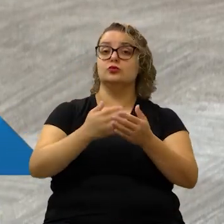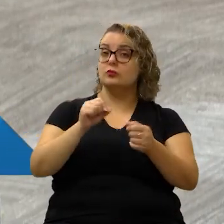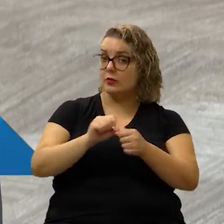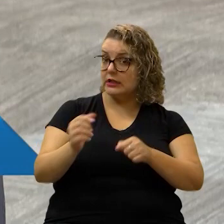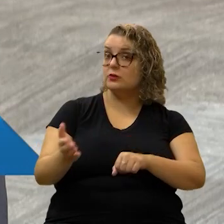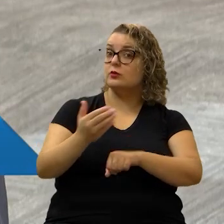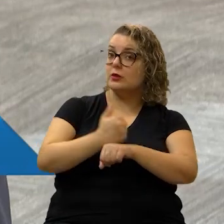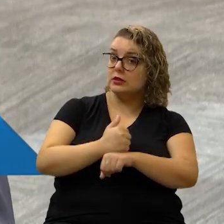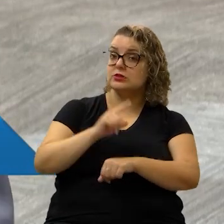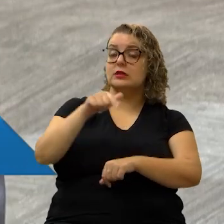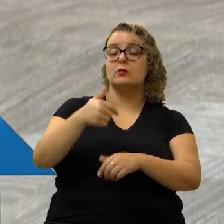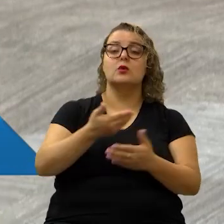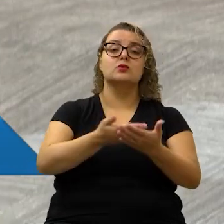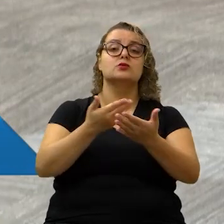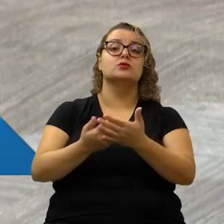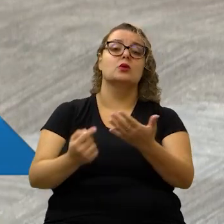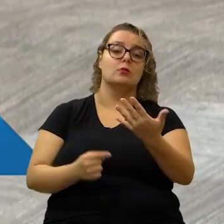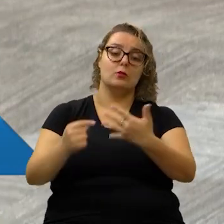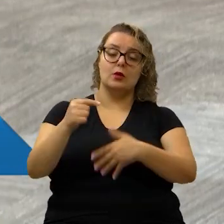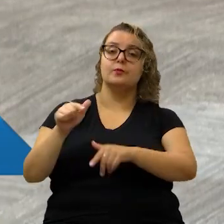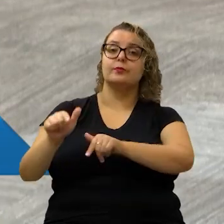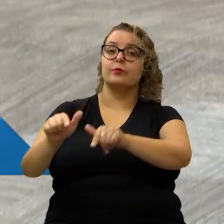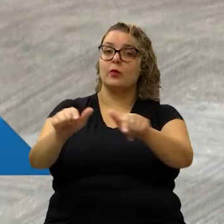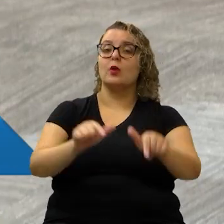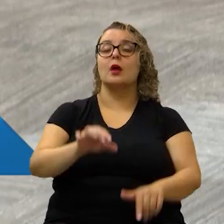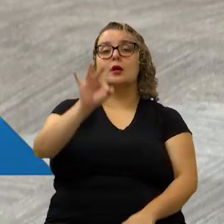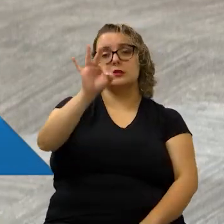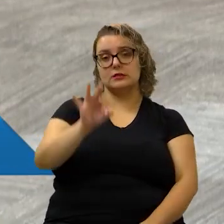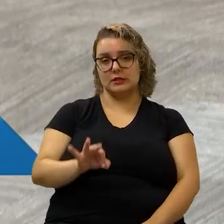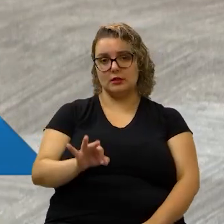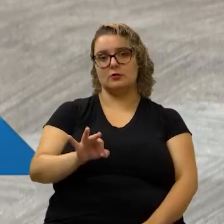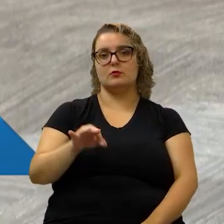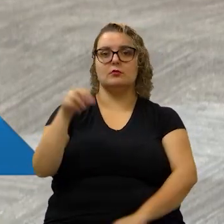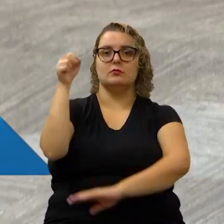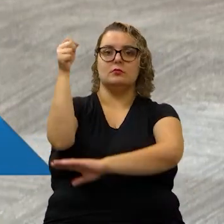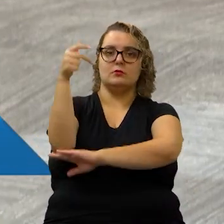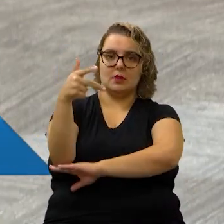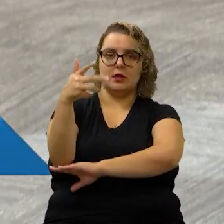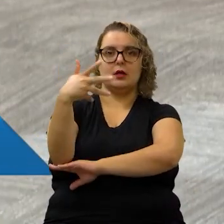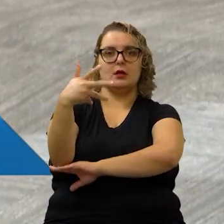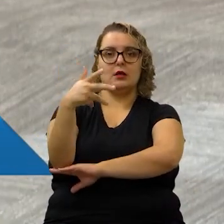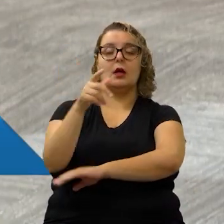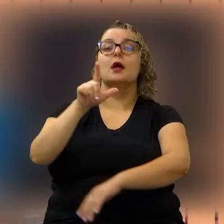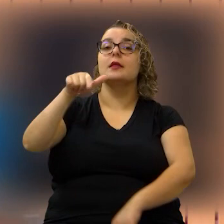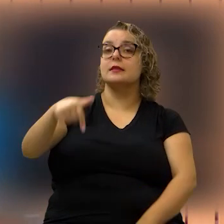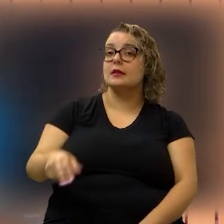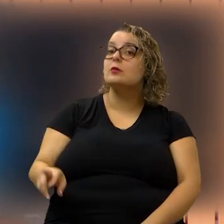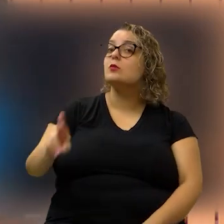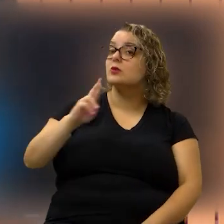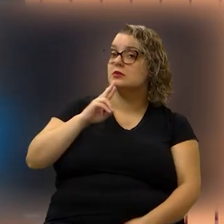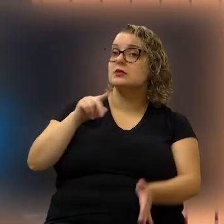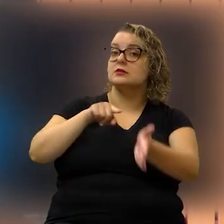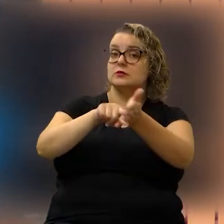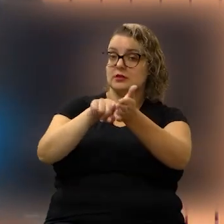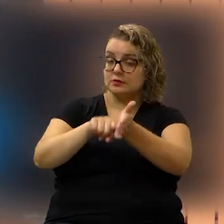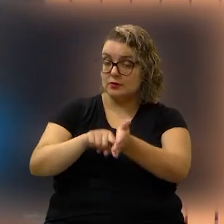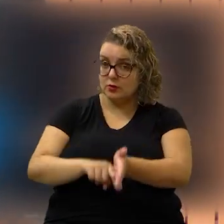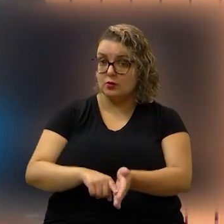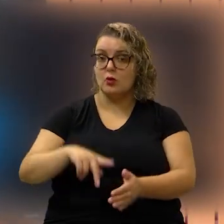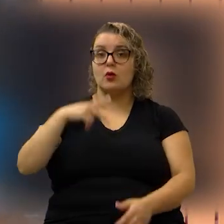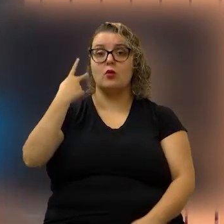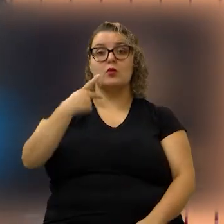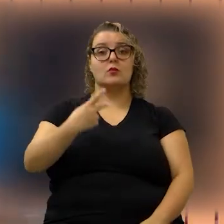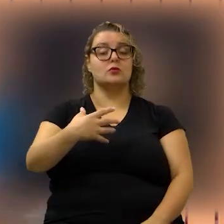um estudo que é feito e após Esse estudo é apontado os lugares ideais pra colocação de radar após a devolutiva dos